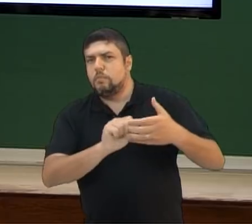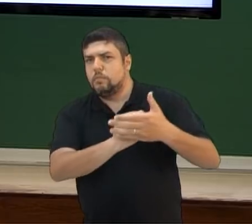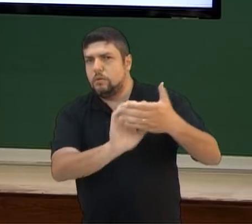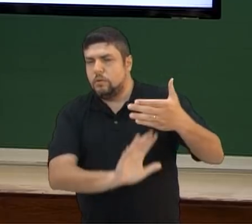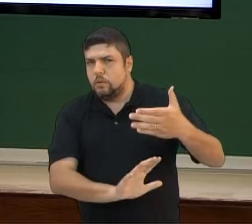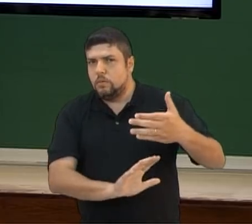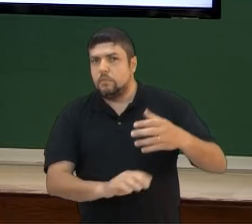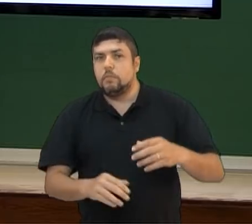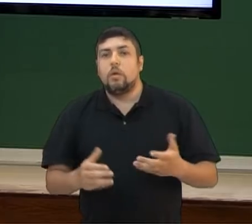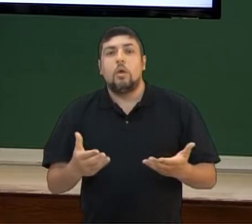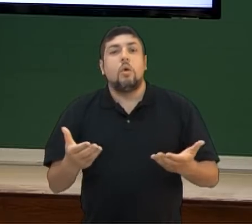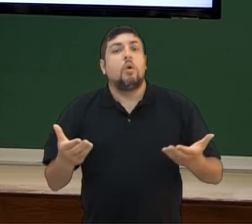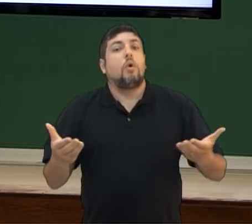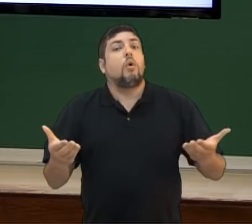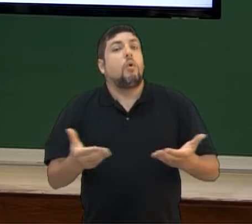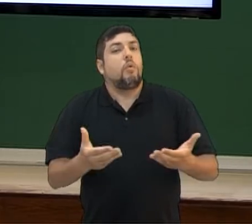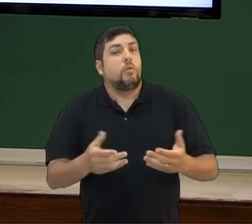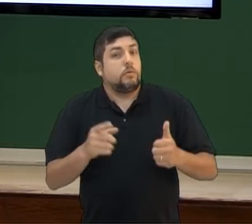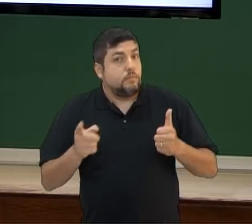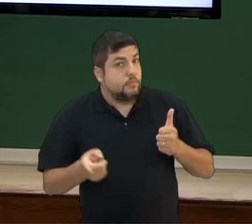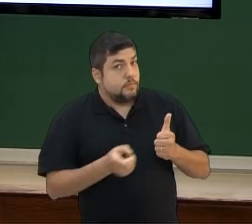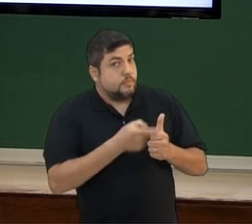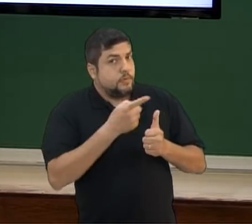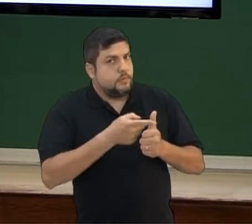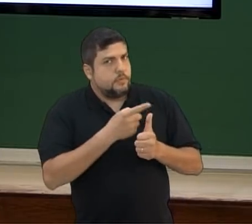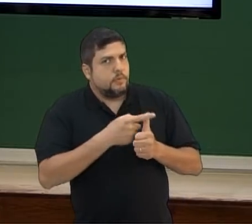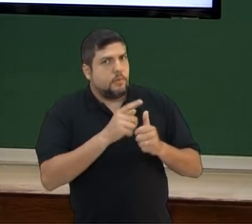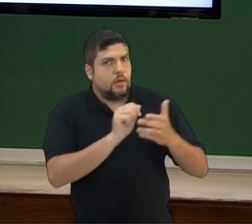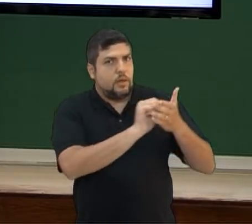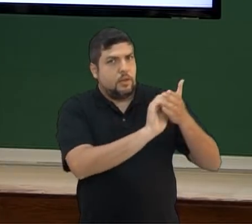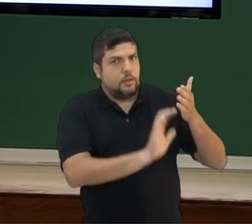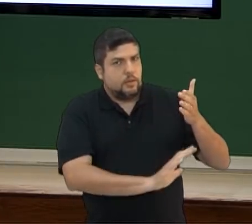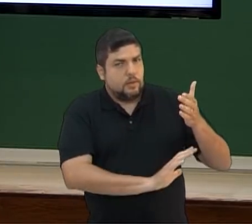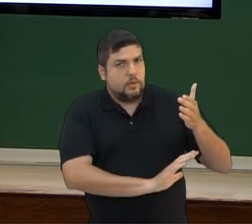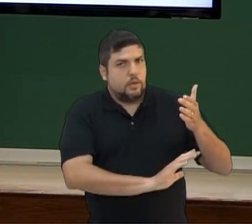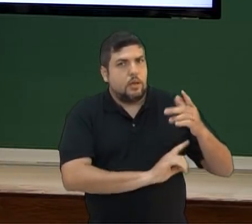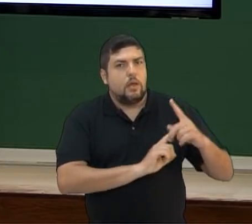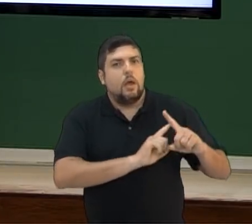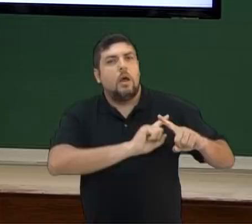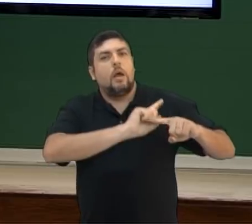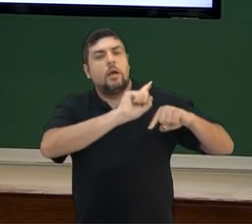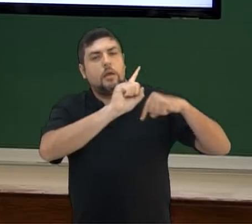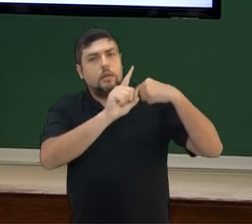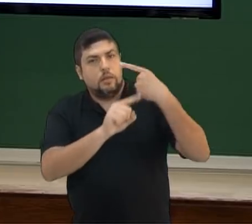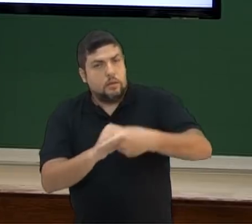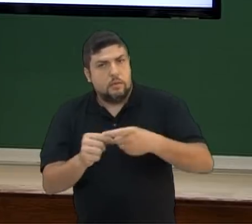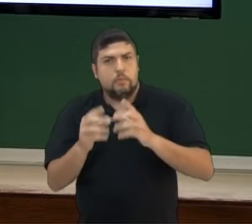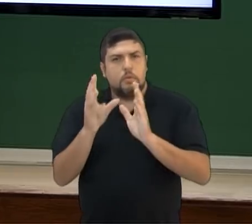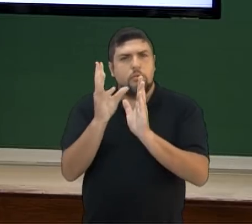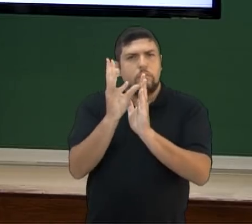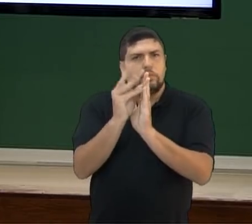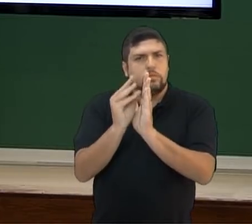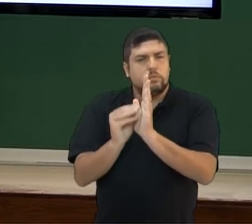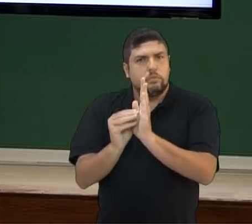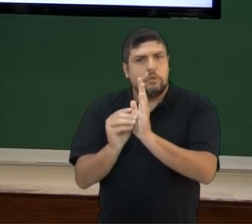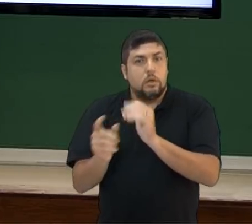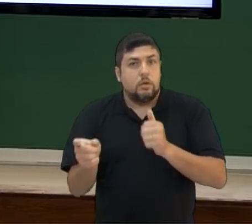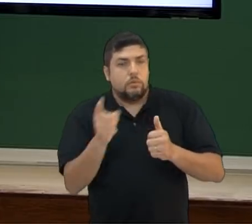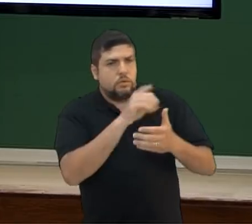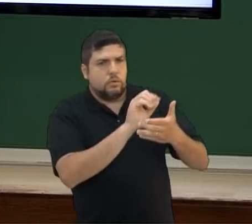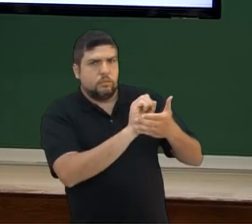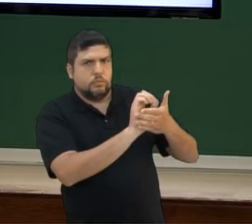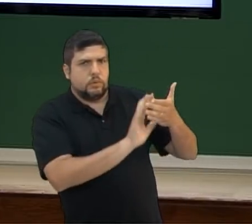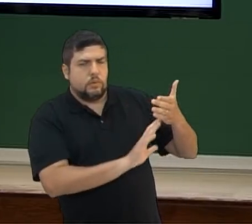aprenderam. Hoje, eu vou fazer a atividade primeiro, para a gente ver o que a gente sabe, para provocar e instigar